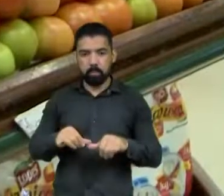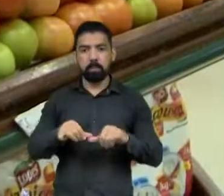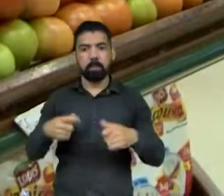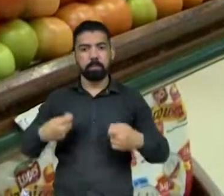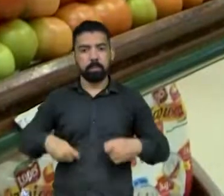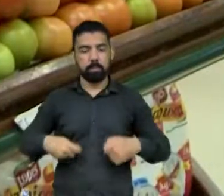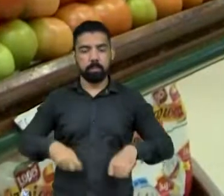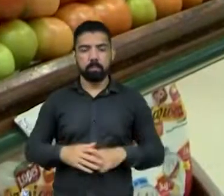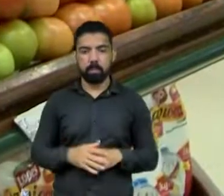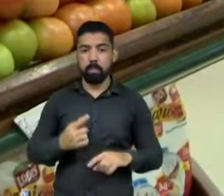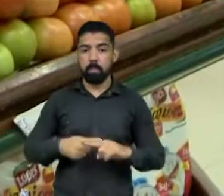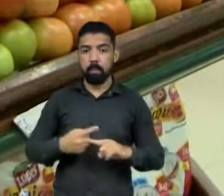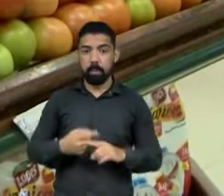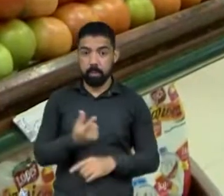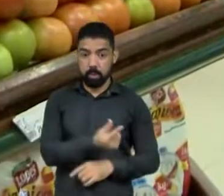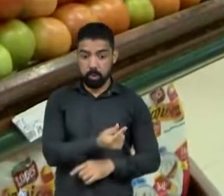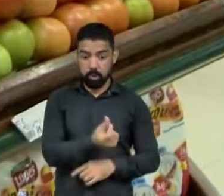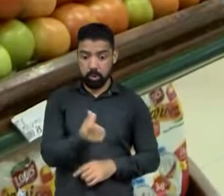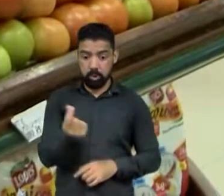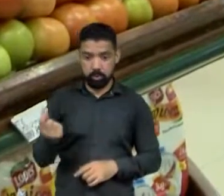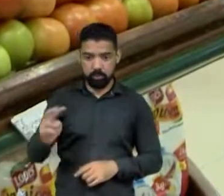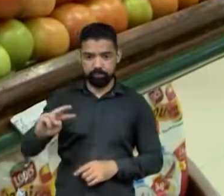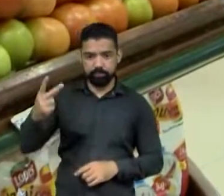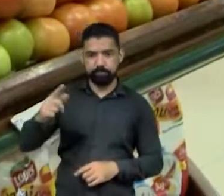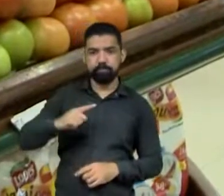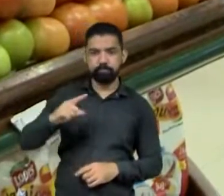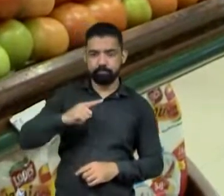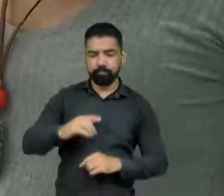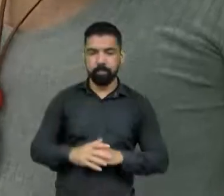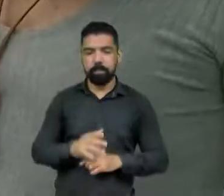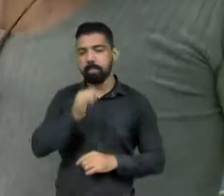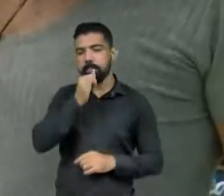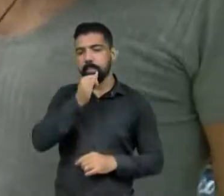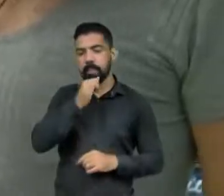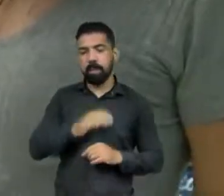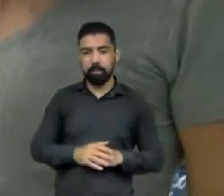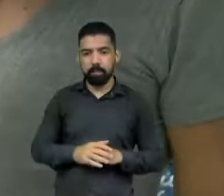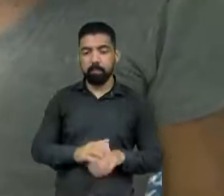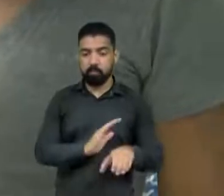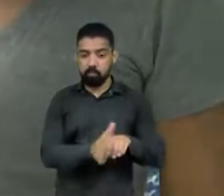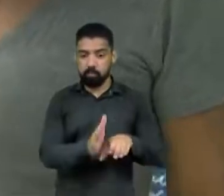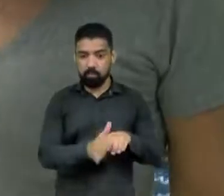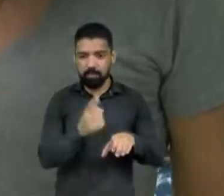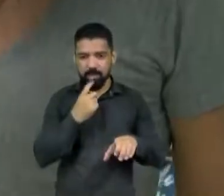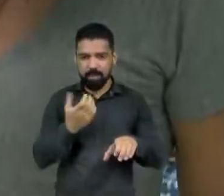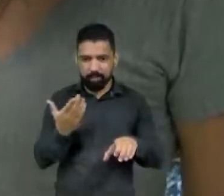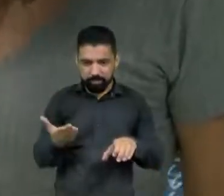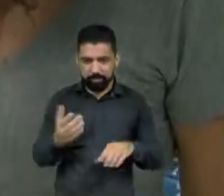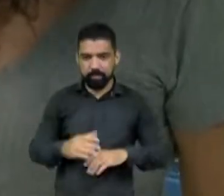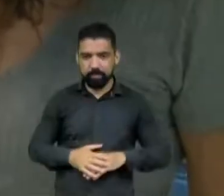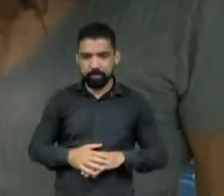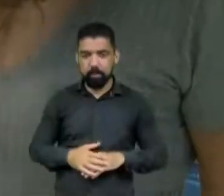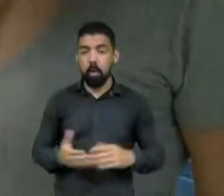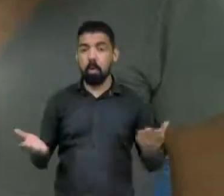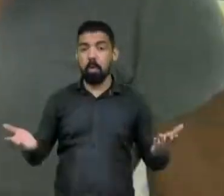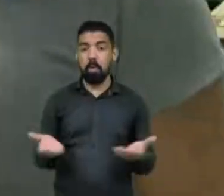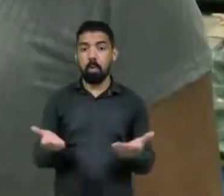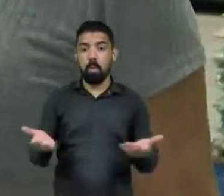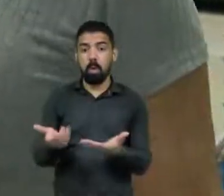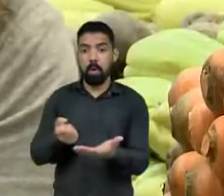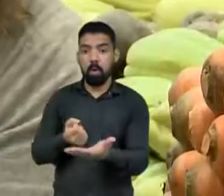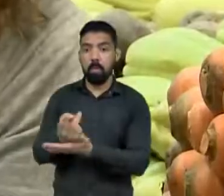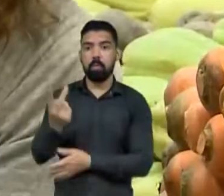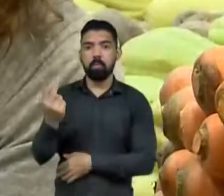porque os preços estão mais caros. O tomate, por exemplo, ela disse que hoje só estava levando